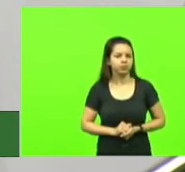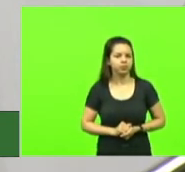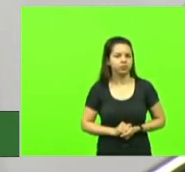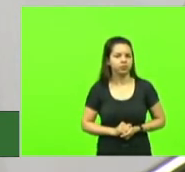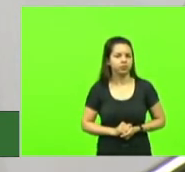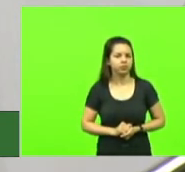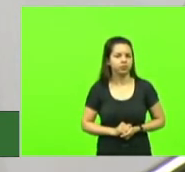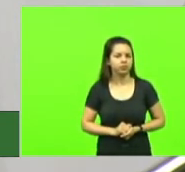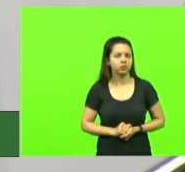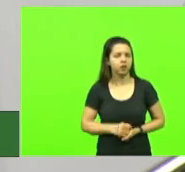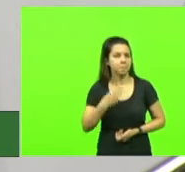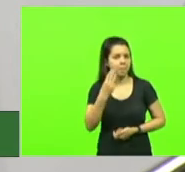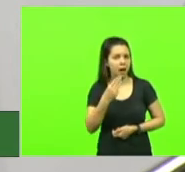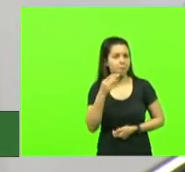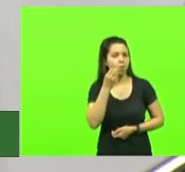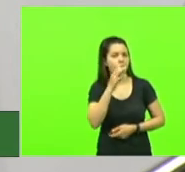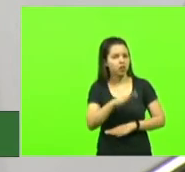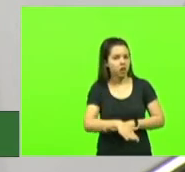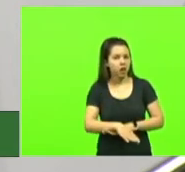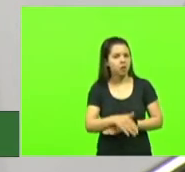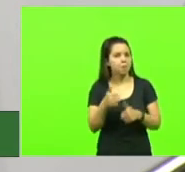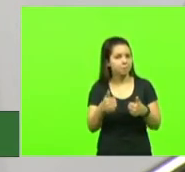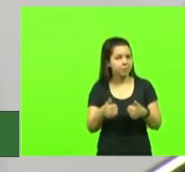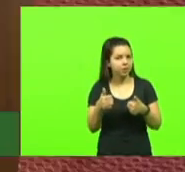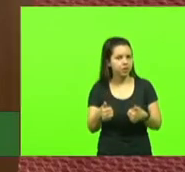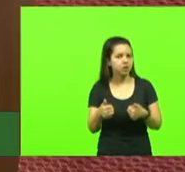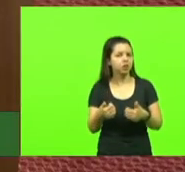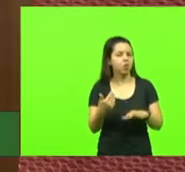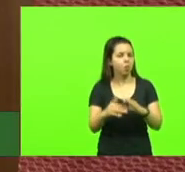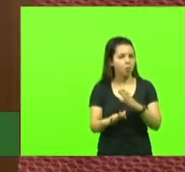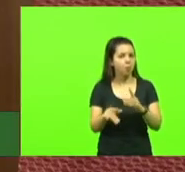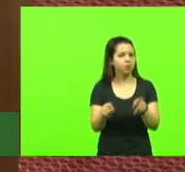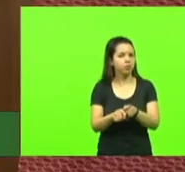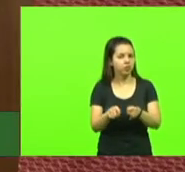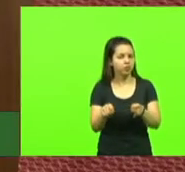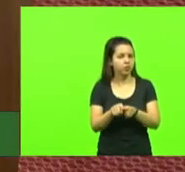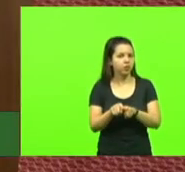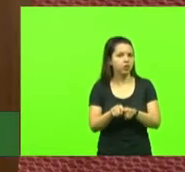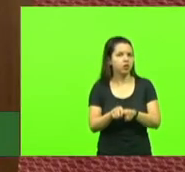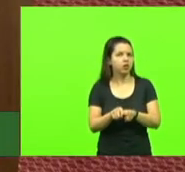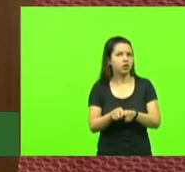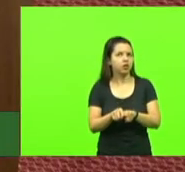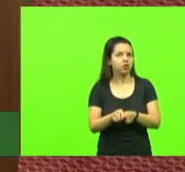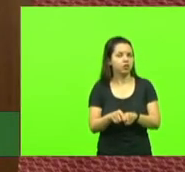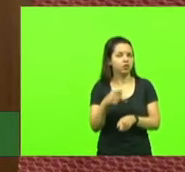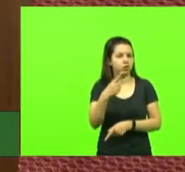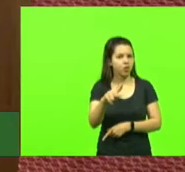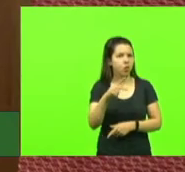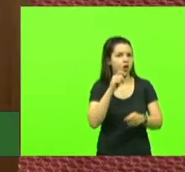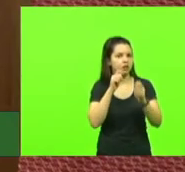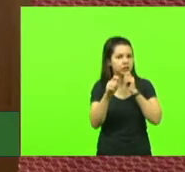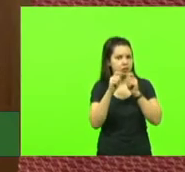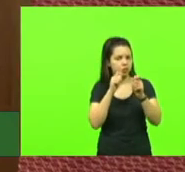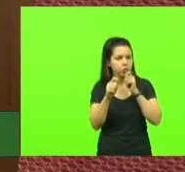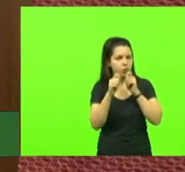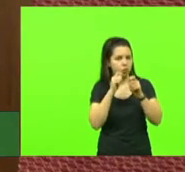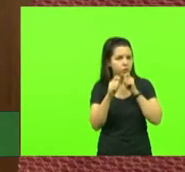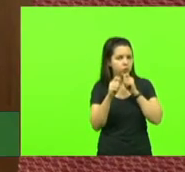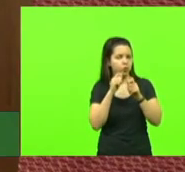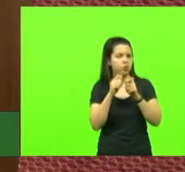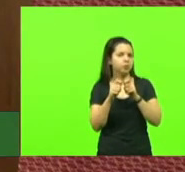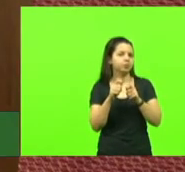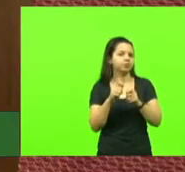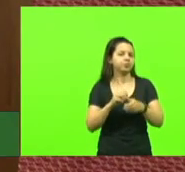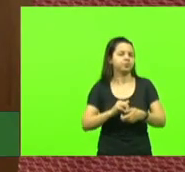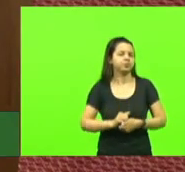Márcio, olha só. Não sei se pega o áudio aqui. Caminhei também para os teus assessores, assessoras, né?